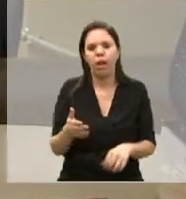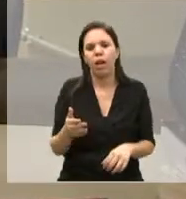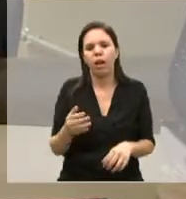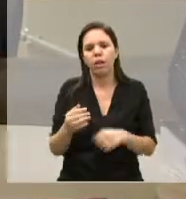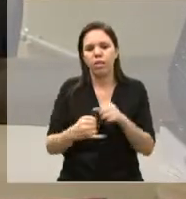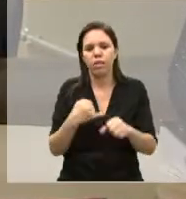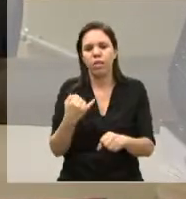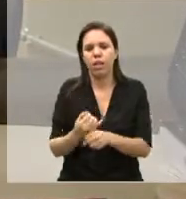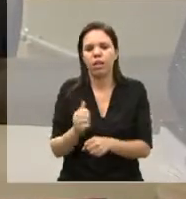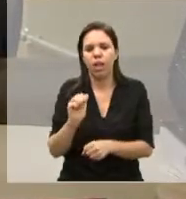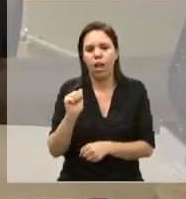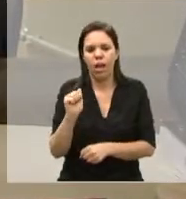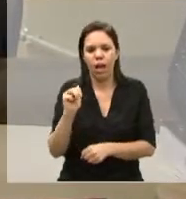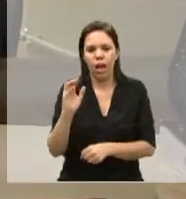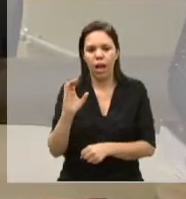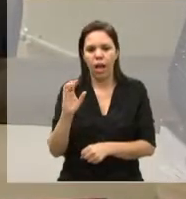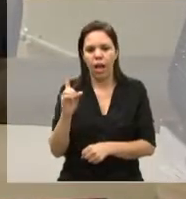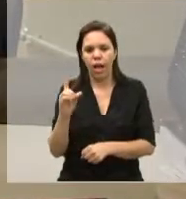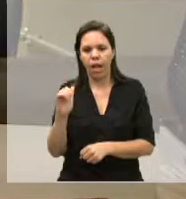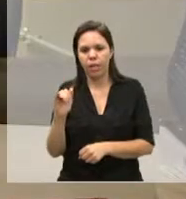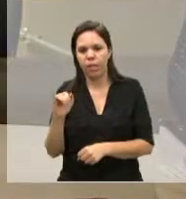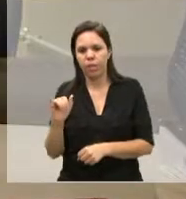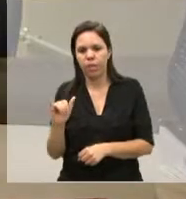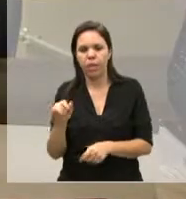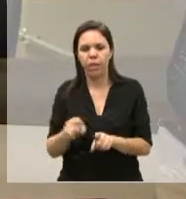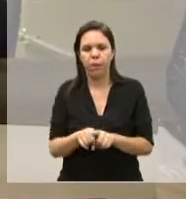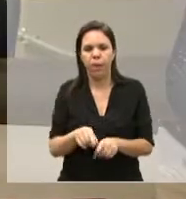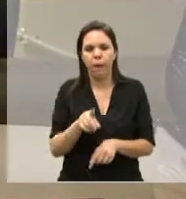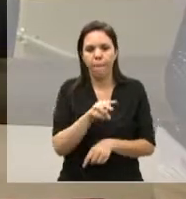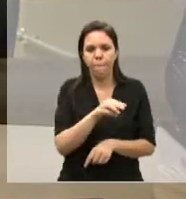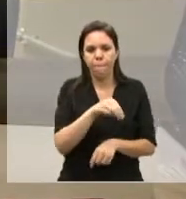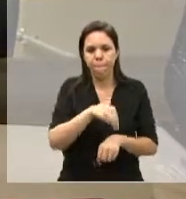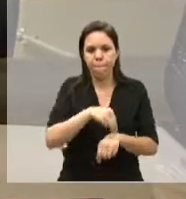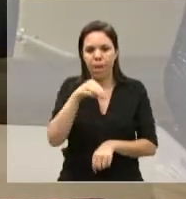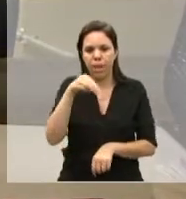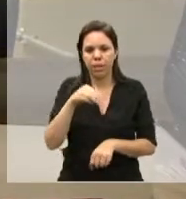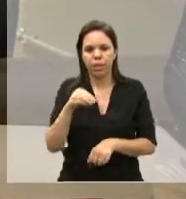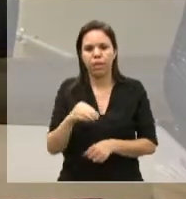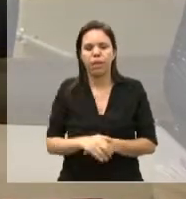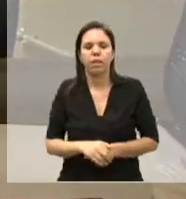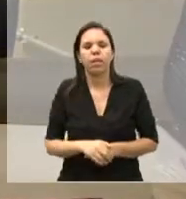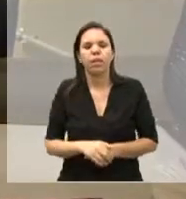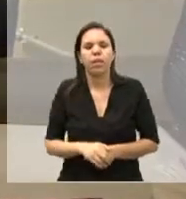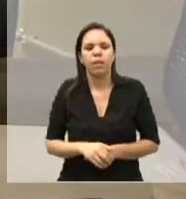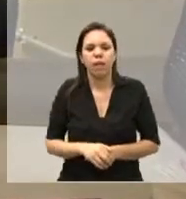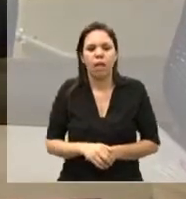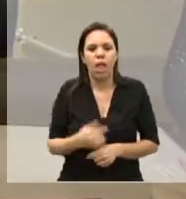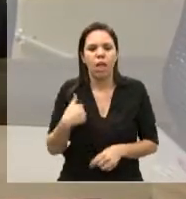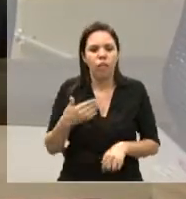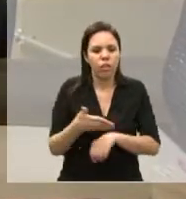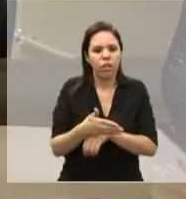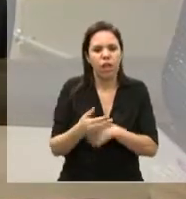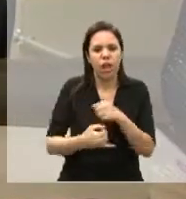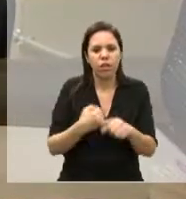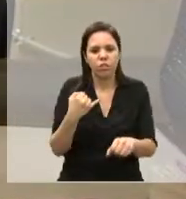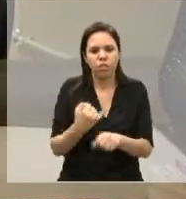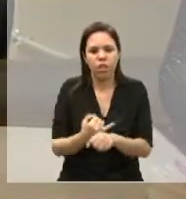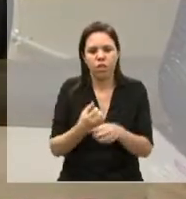que é do mestre Khan, que eu acompanho, às vezes eu preciso recordar alguma coisa em matemática, eu vou lá na Khan Academy